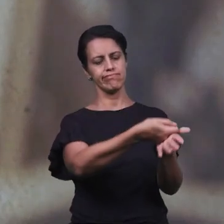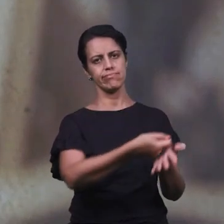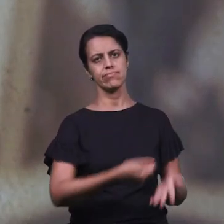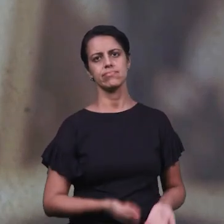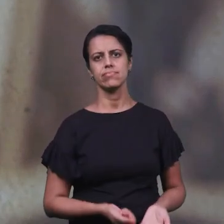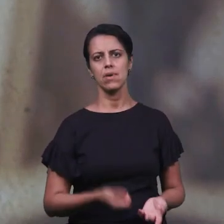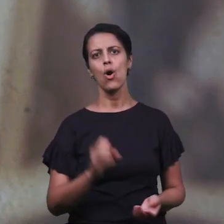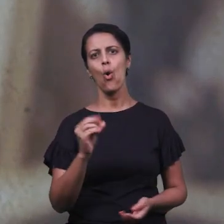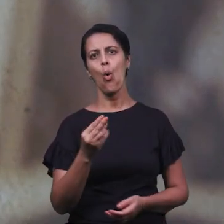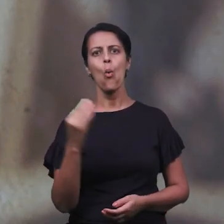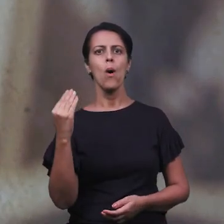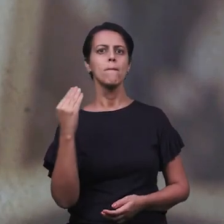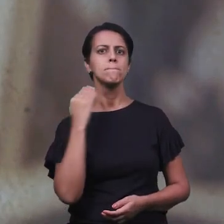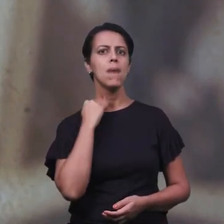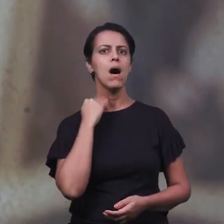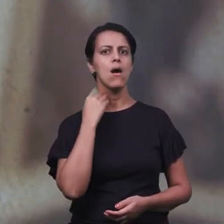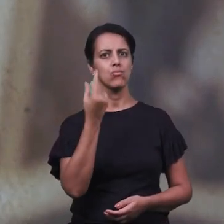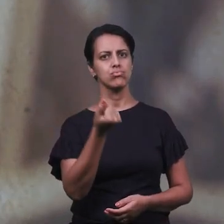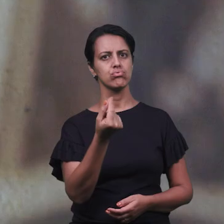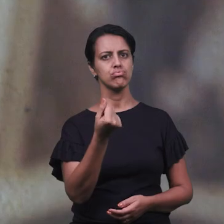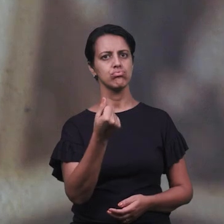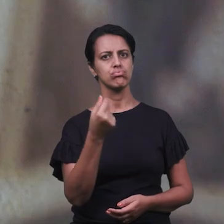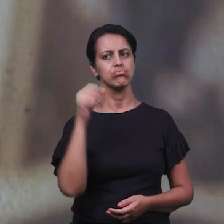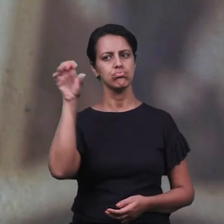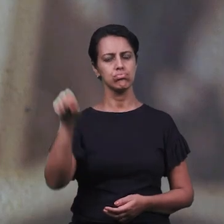o banco, enfim,